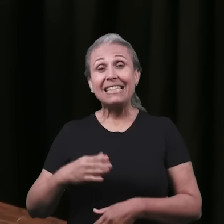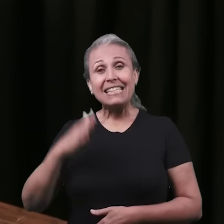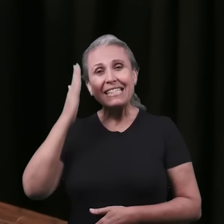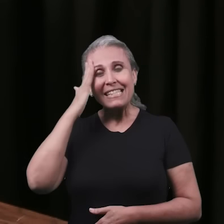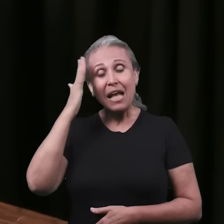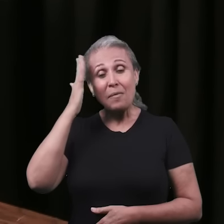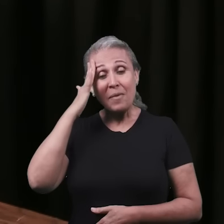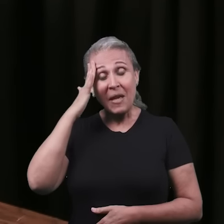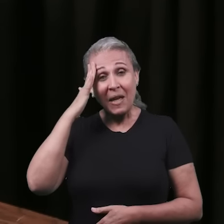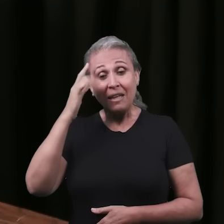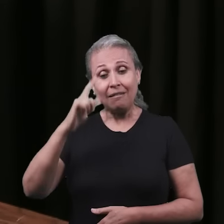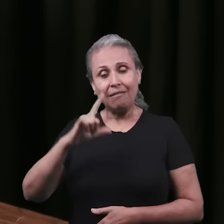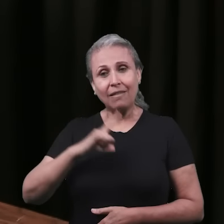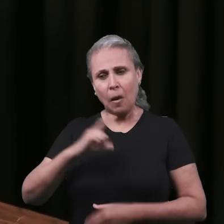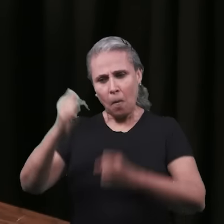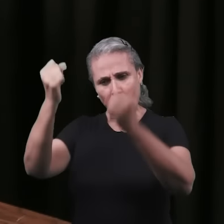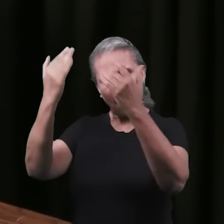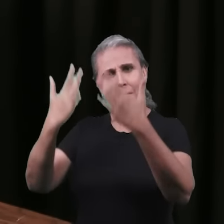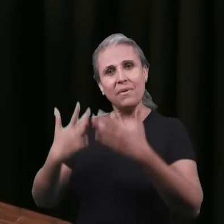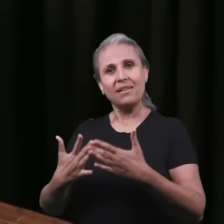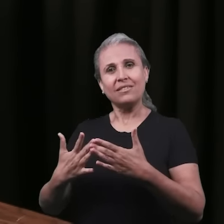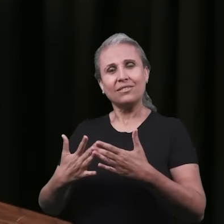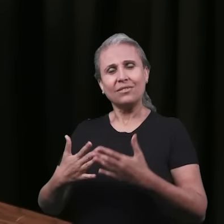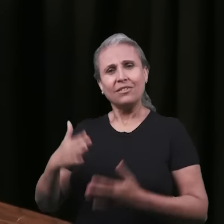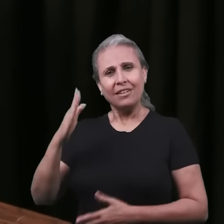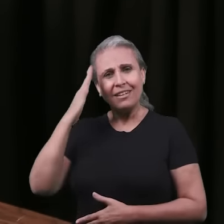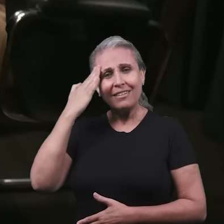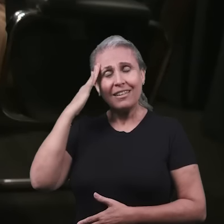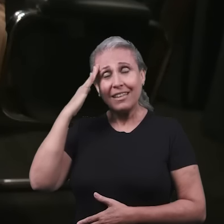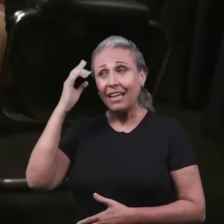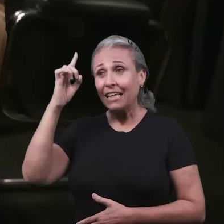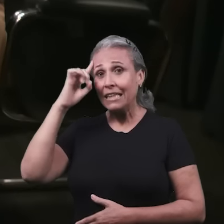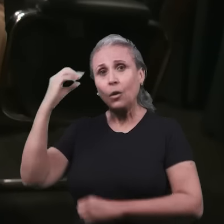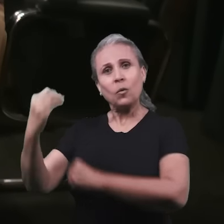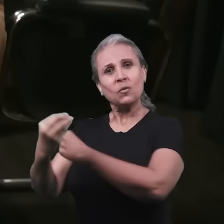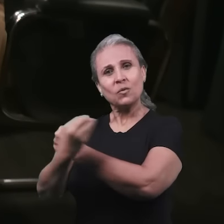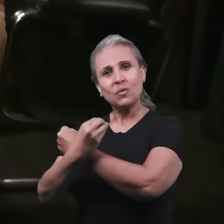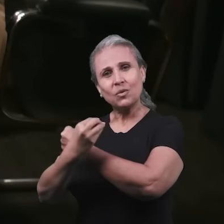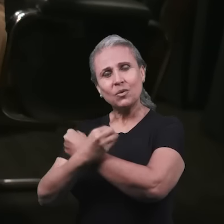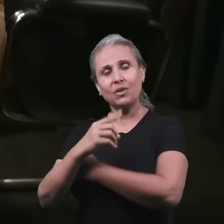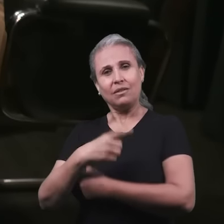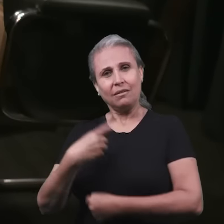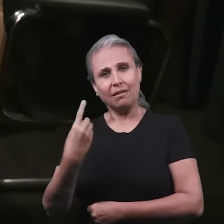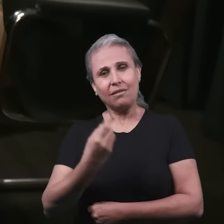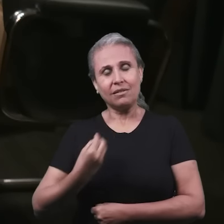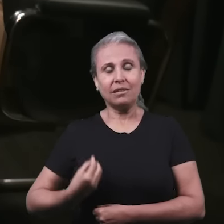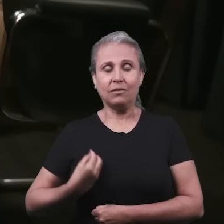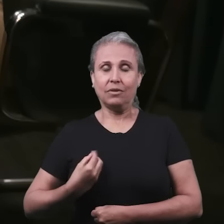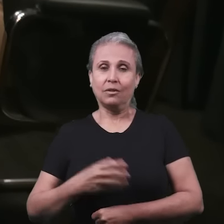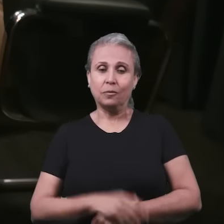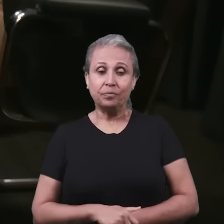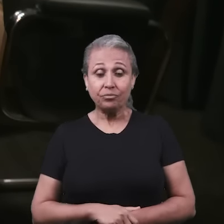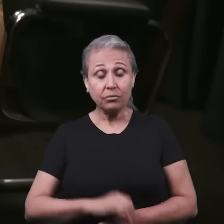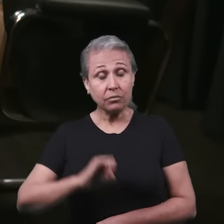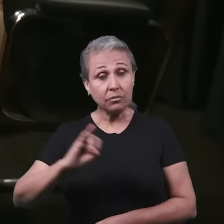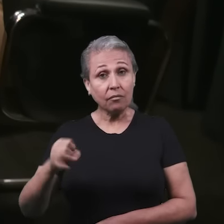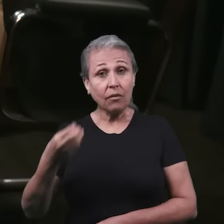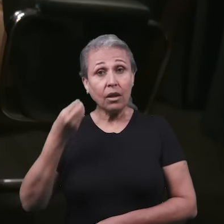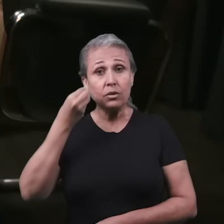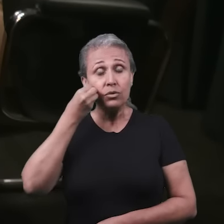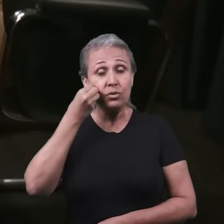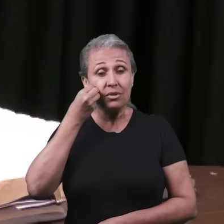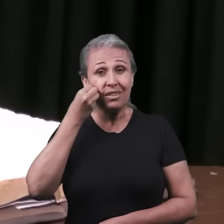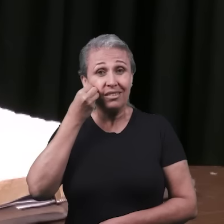Há um cuidado do Senhor para as nossas vidas. Enquanto Judas estava preso ao